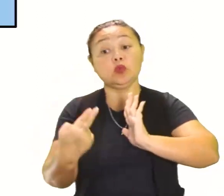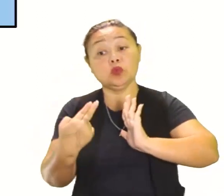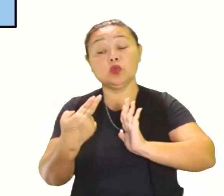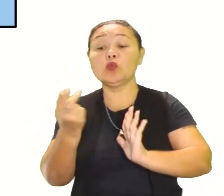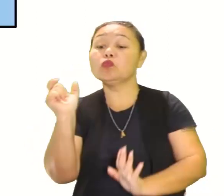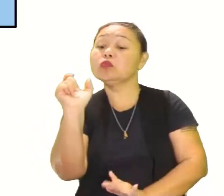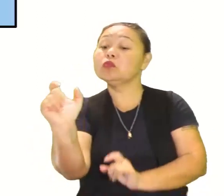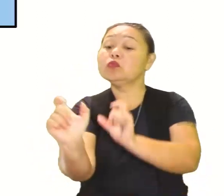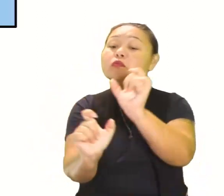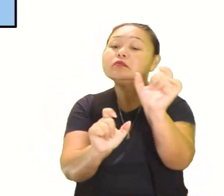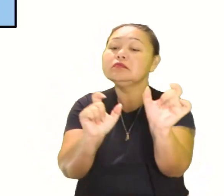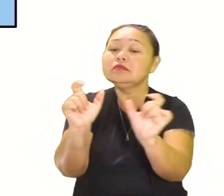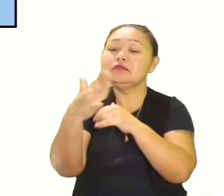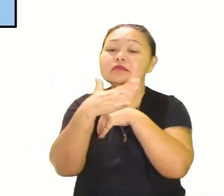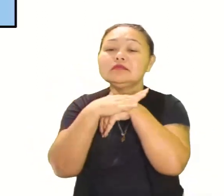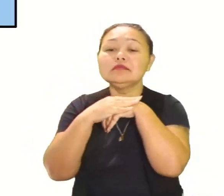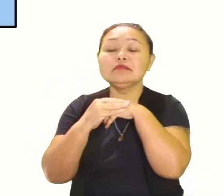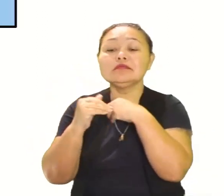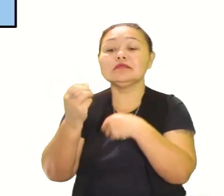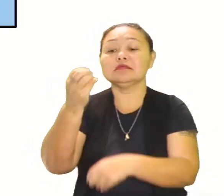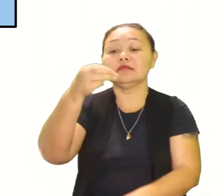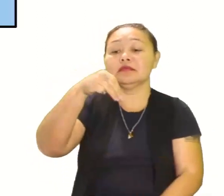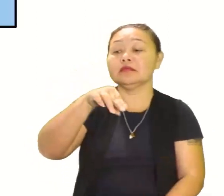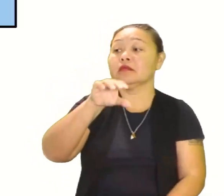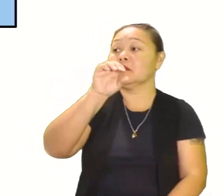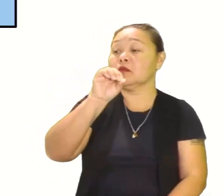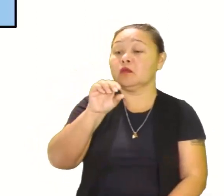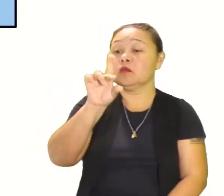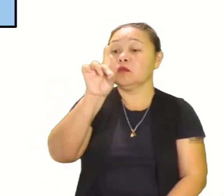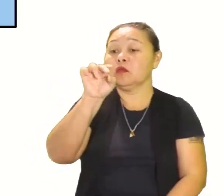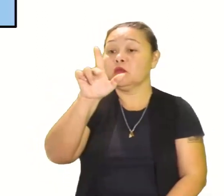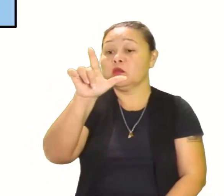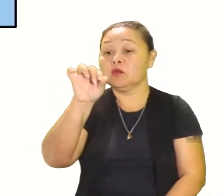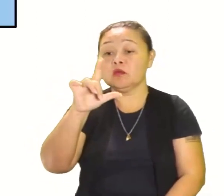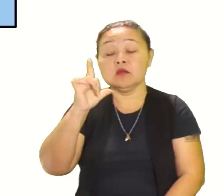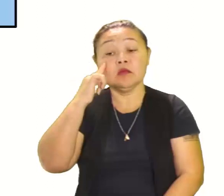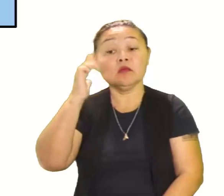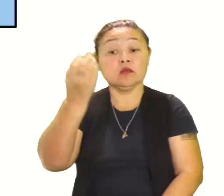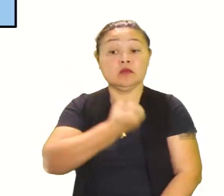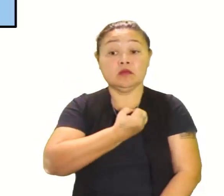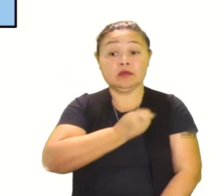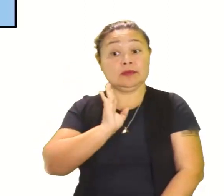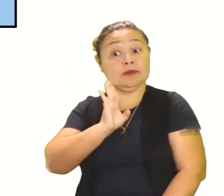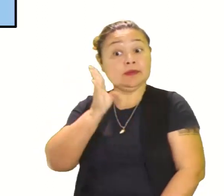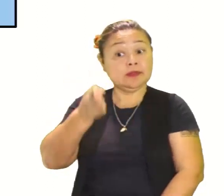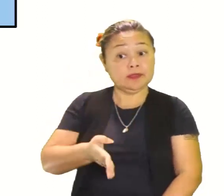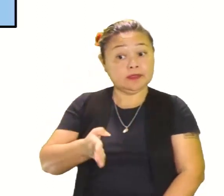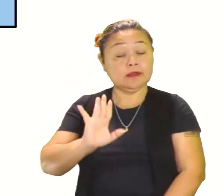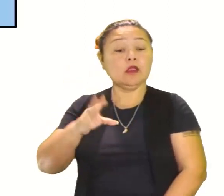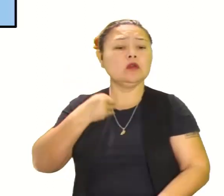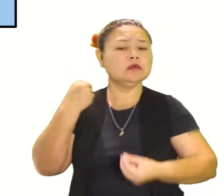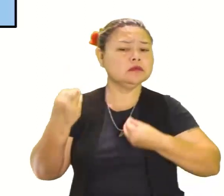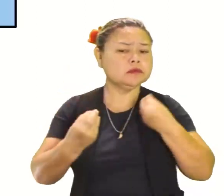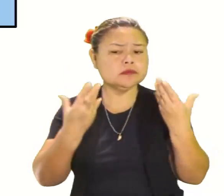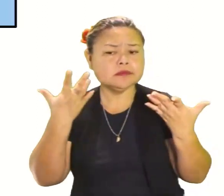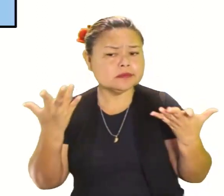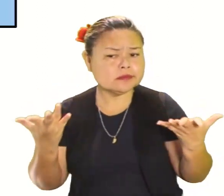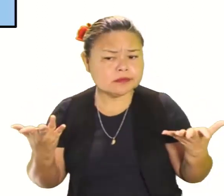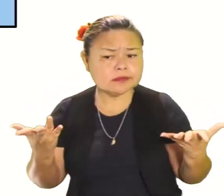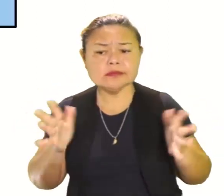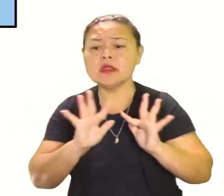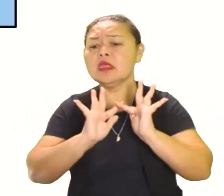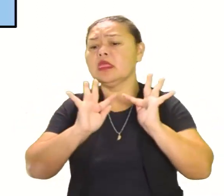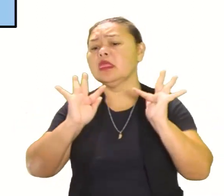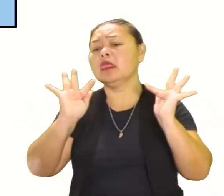o apelido carinhoso de módulo. Módulo é um valor absoluto. Como assim,